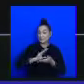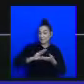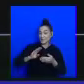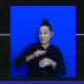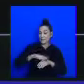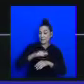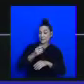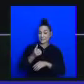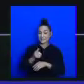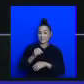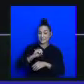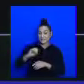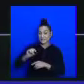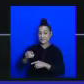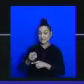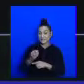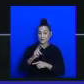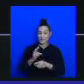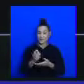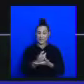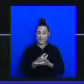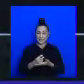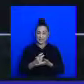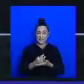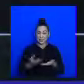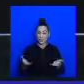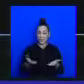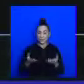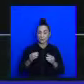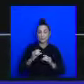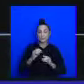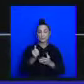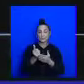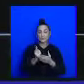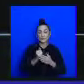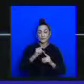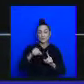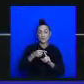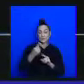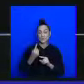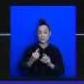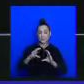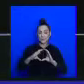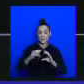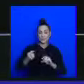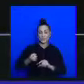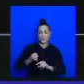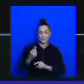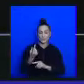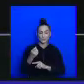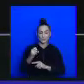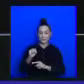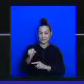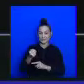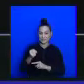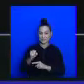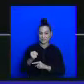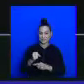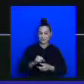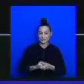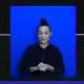de R$ 600.000 na Quina de hoje. Vem chegando mais uma bola, 18, número